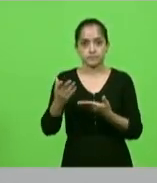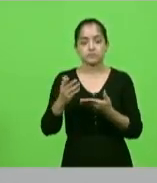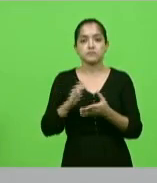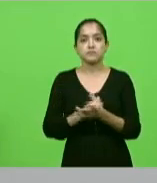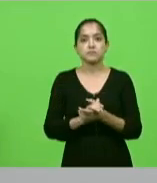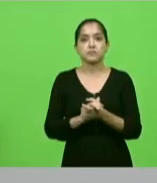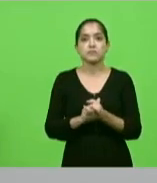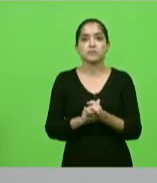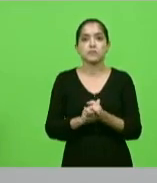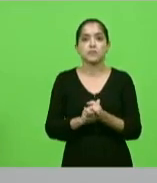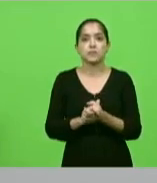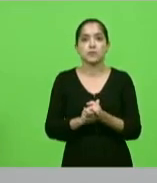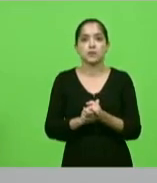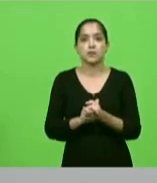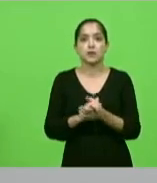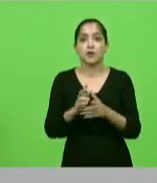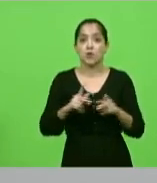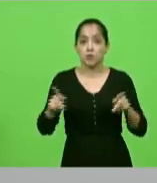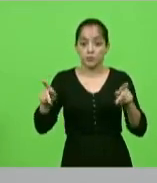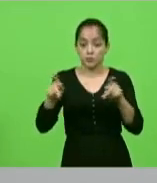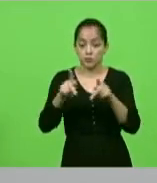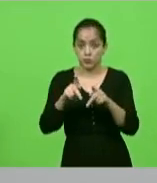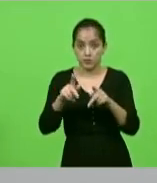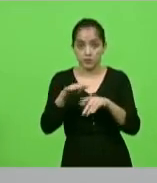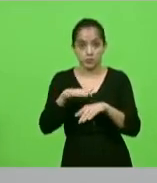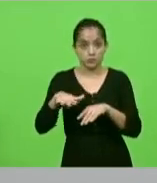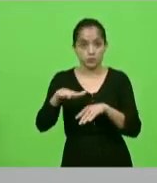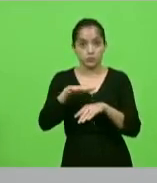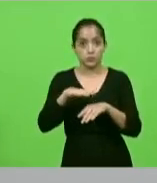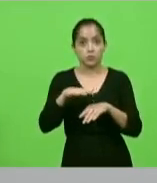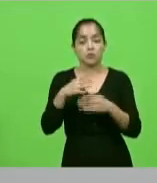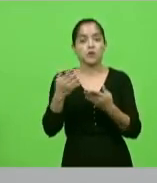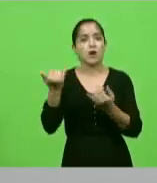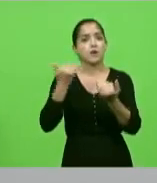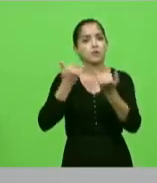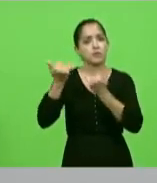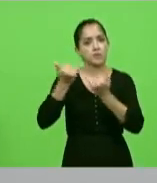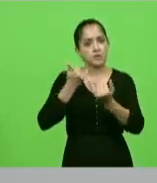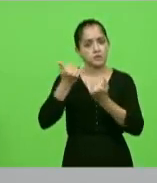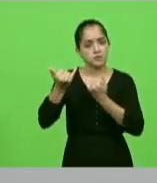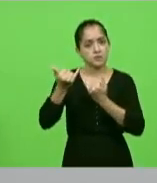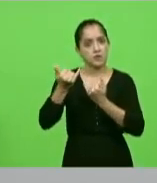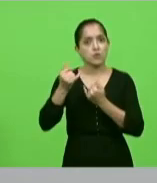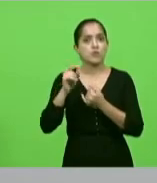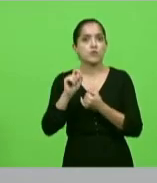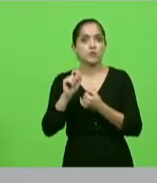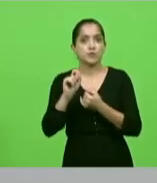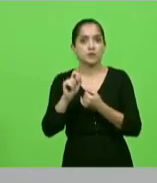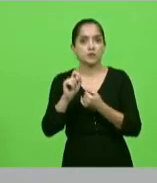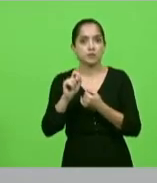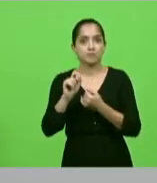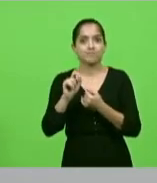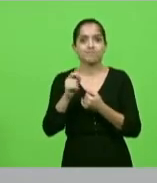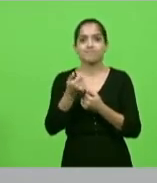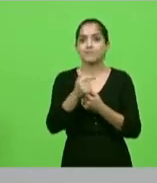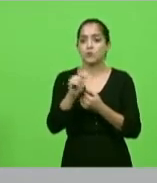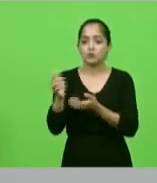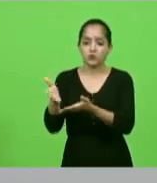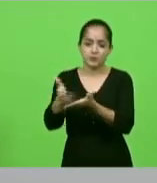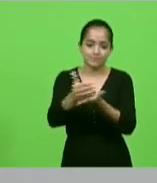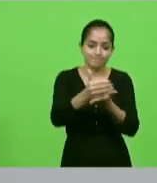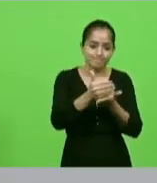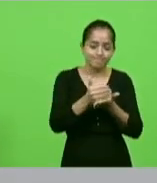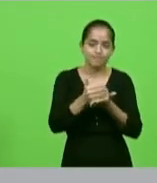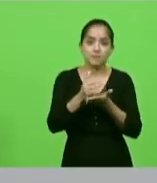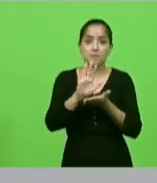procurador dessa autoridade, porque a informação que chegou ao meu conhecimento é que não havia sido juntada.